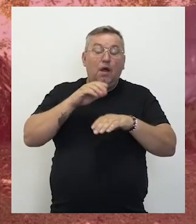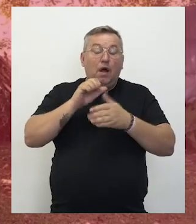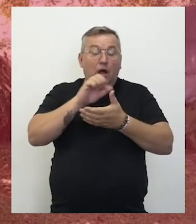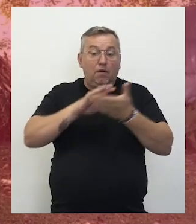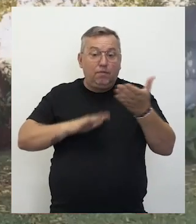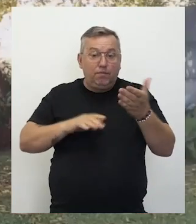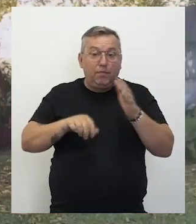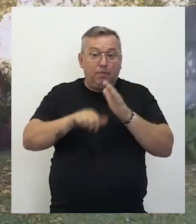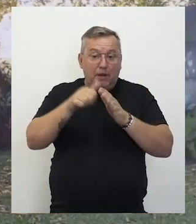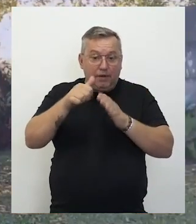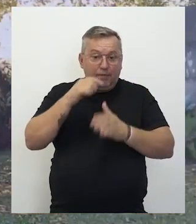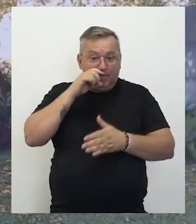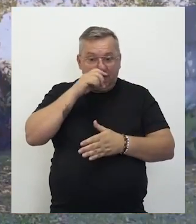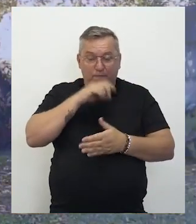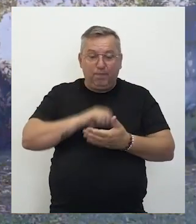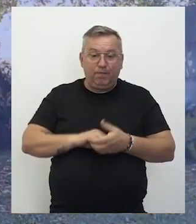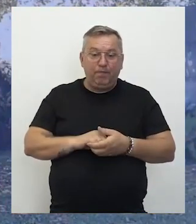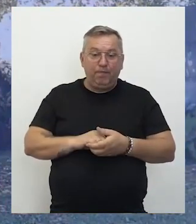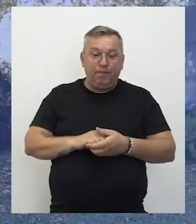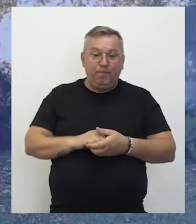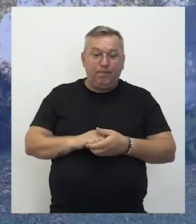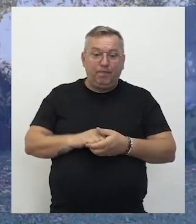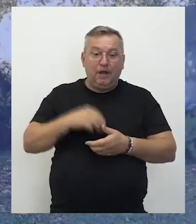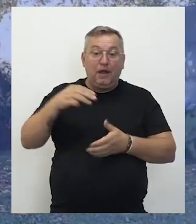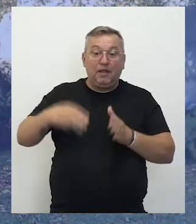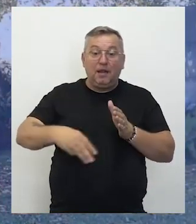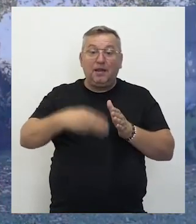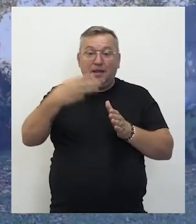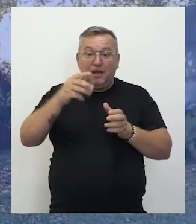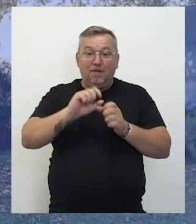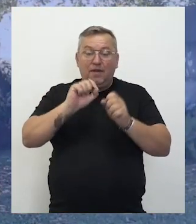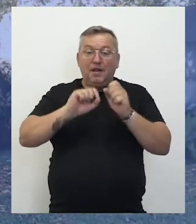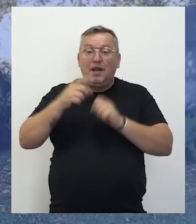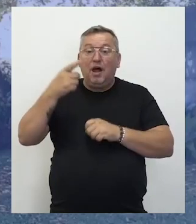primárias. Atividades terciárias formam a